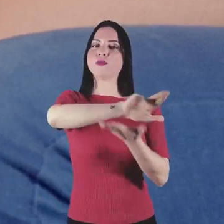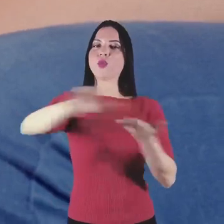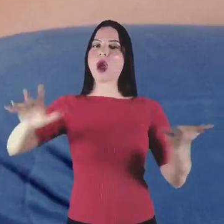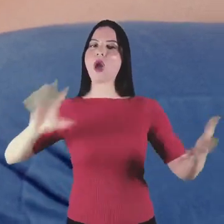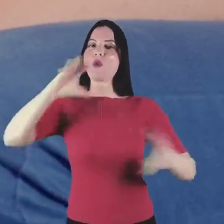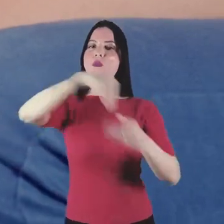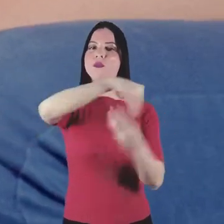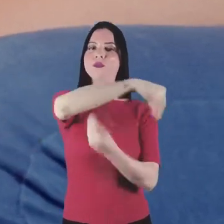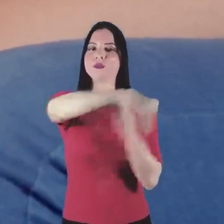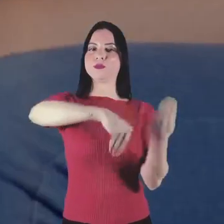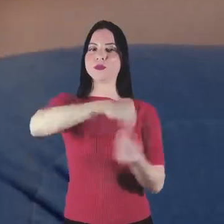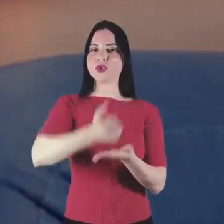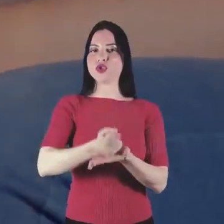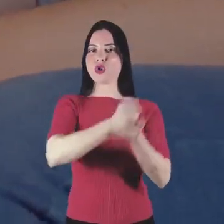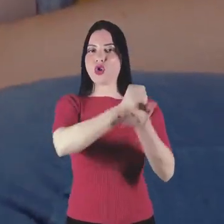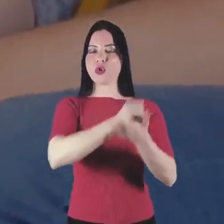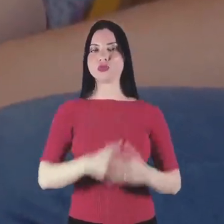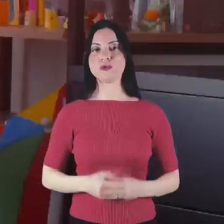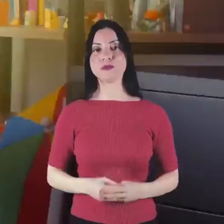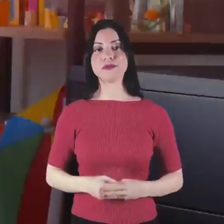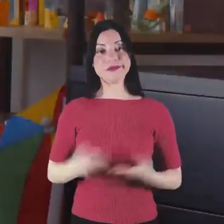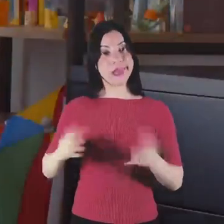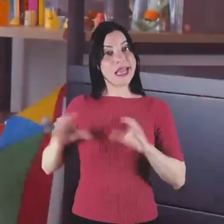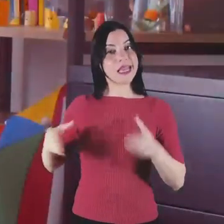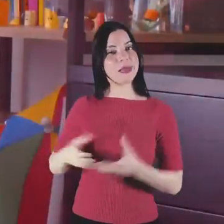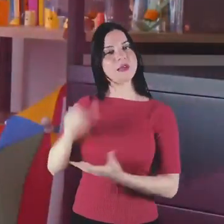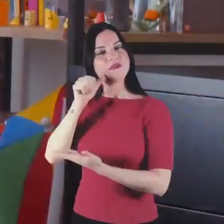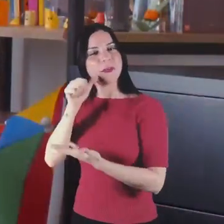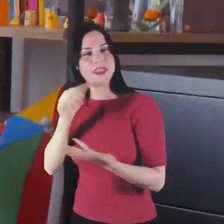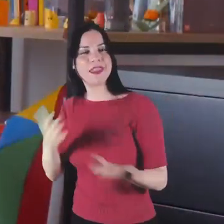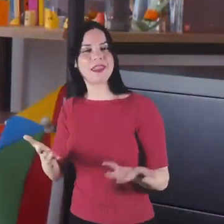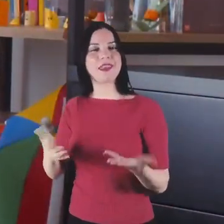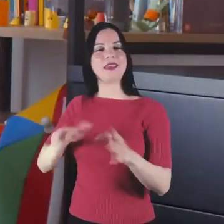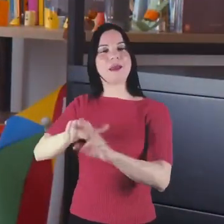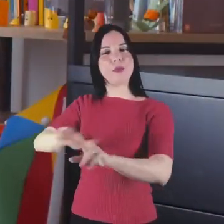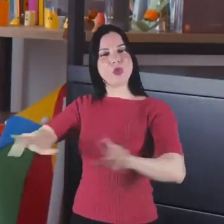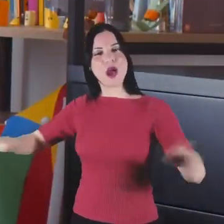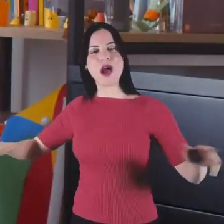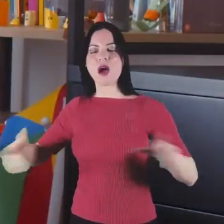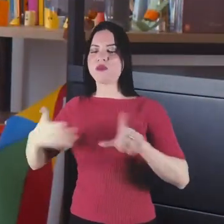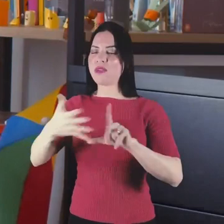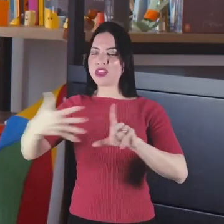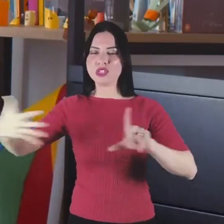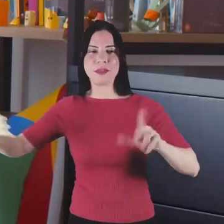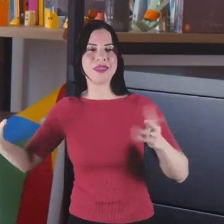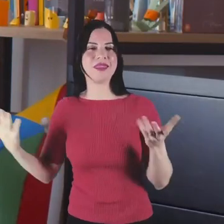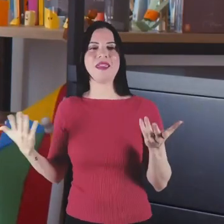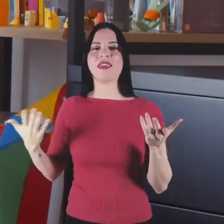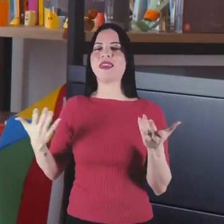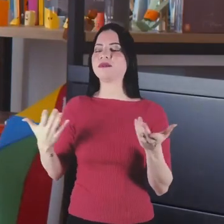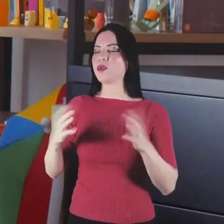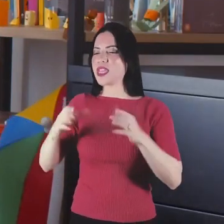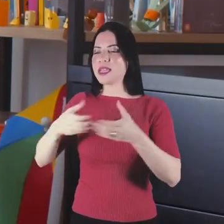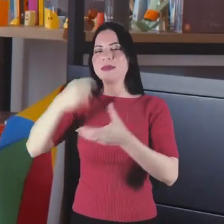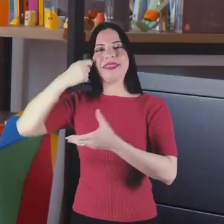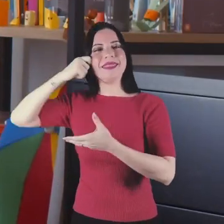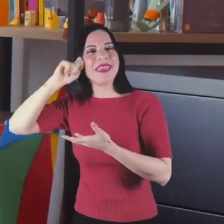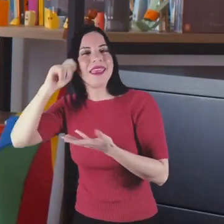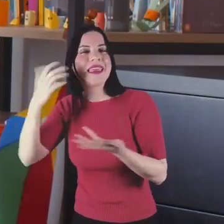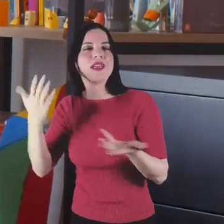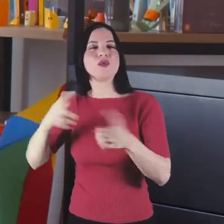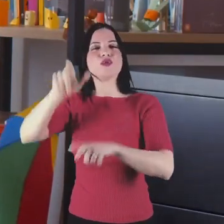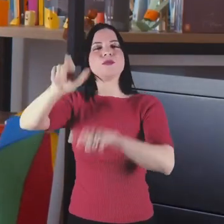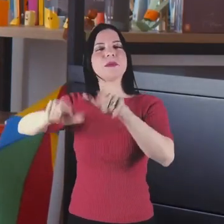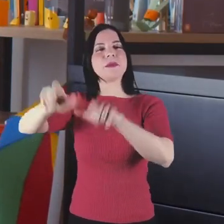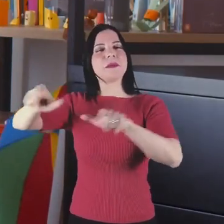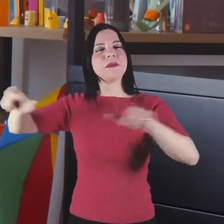uma narrativa muito mais plural. Quando você tem uma equipe plural, uma equipe feminina, uma equipe que tem LGBT, uma